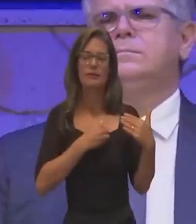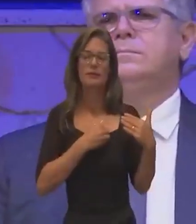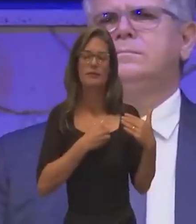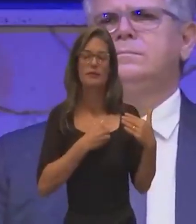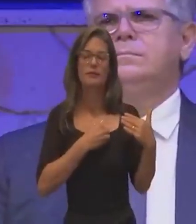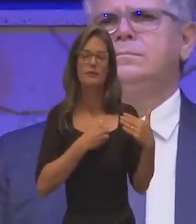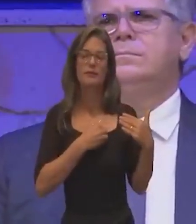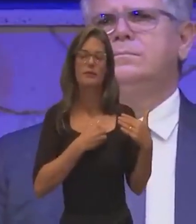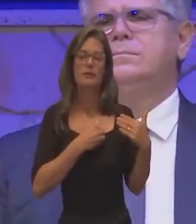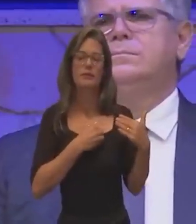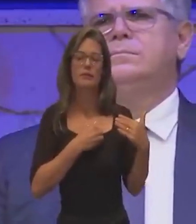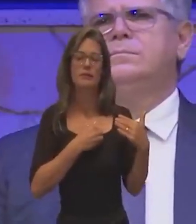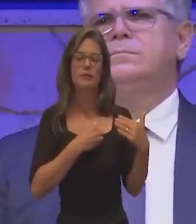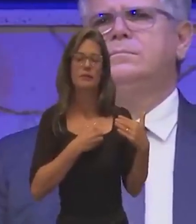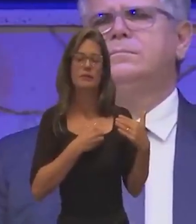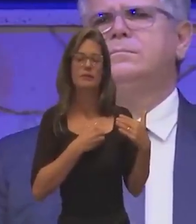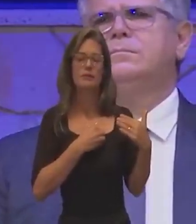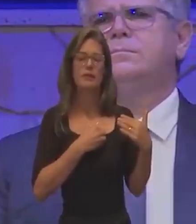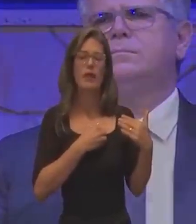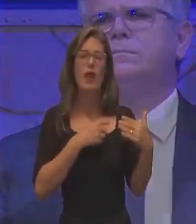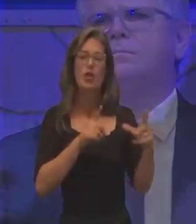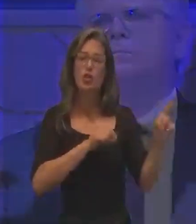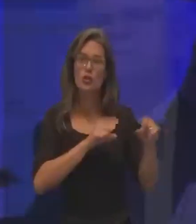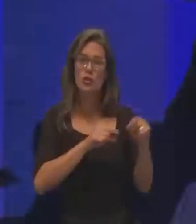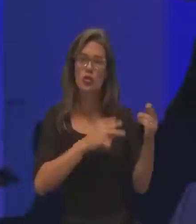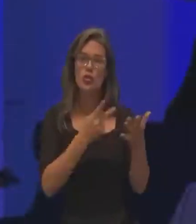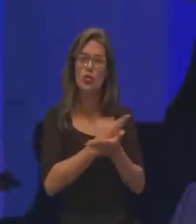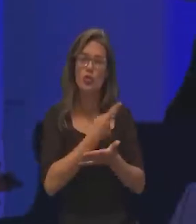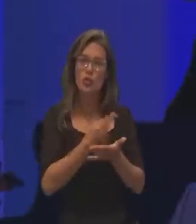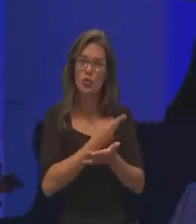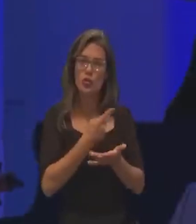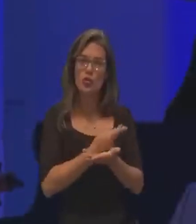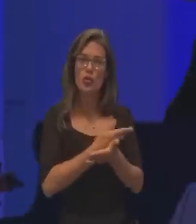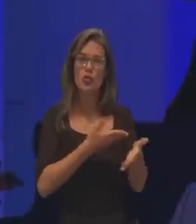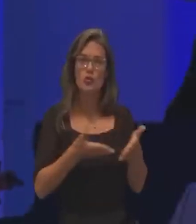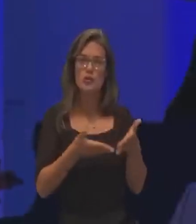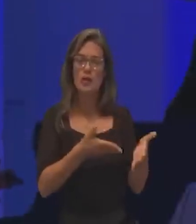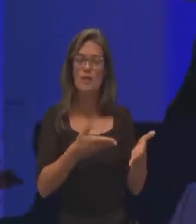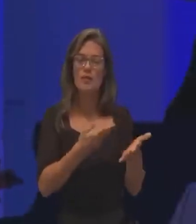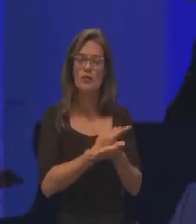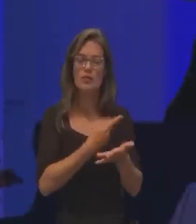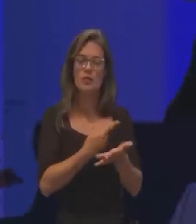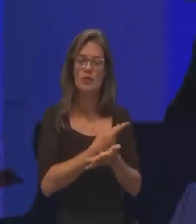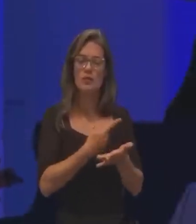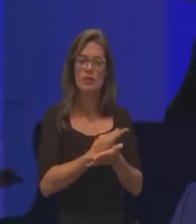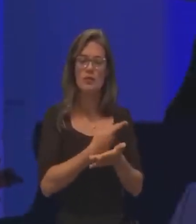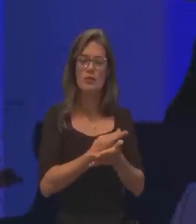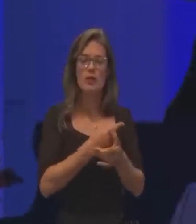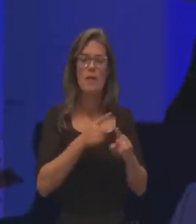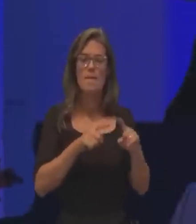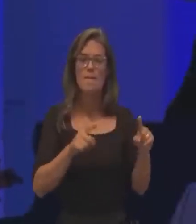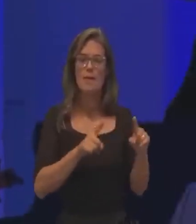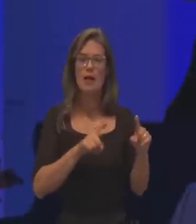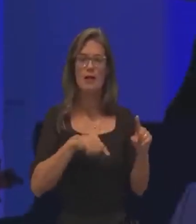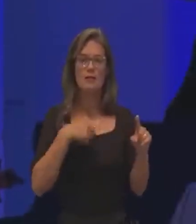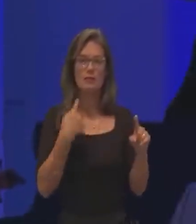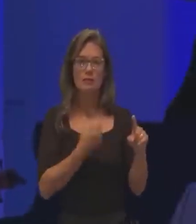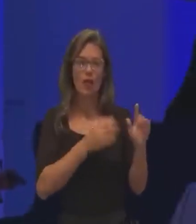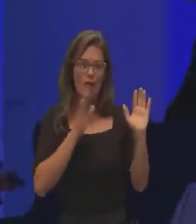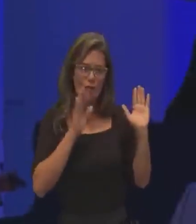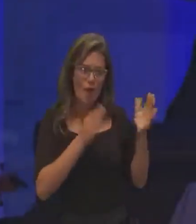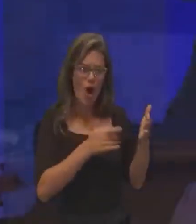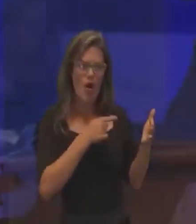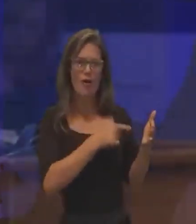para as nossas más escolhas, para os nossos maus caminhos, mas não é para lá que nós devemos